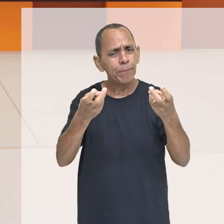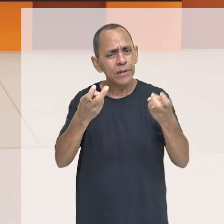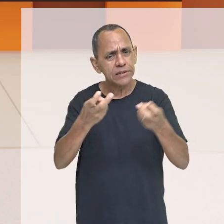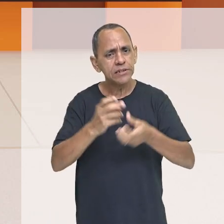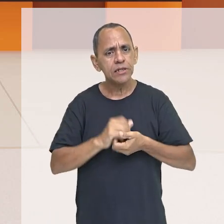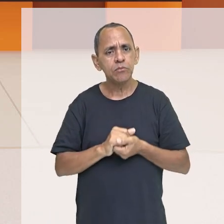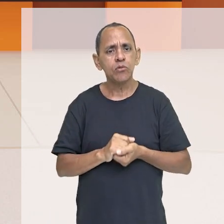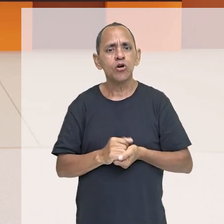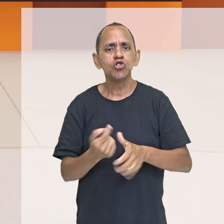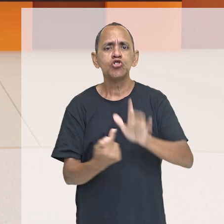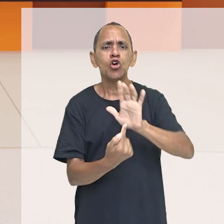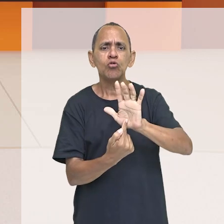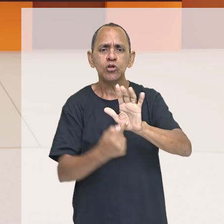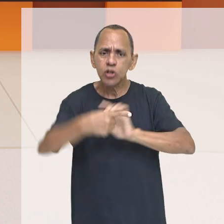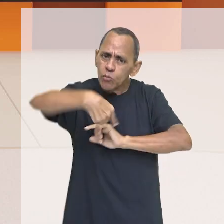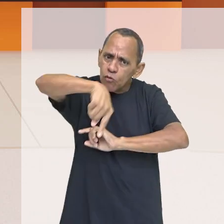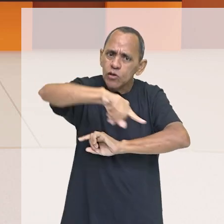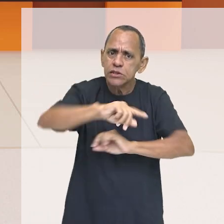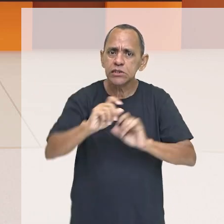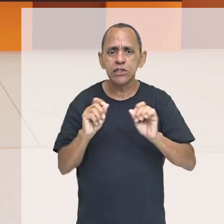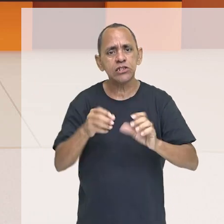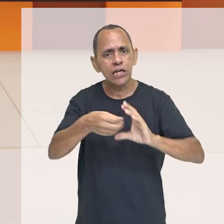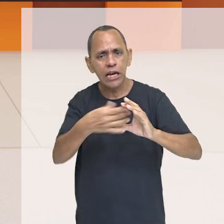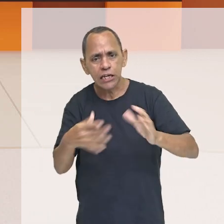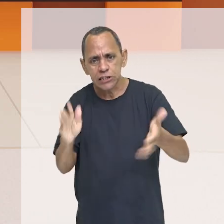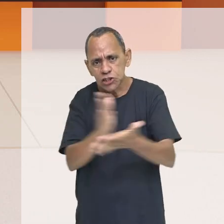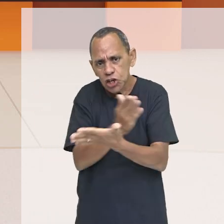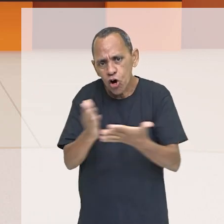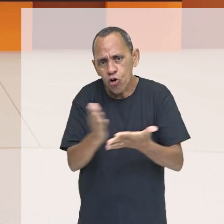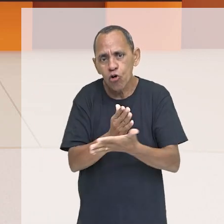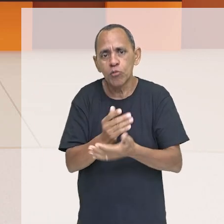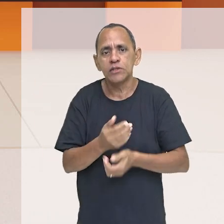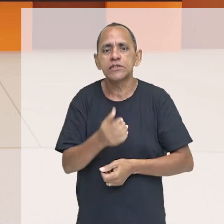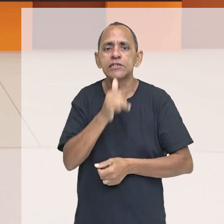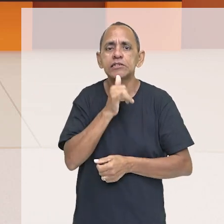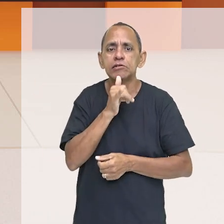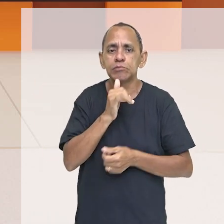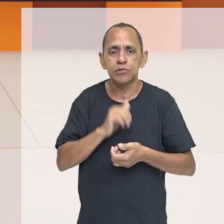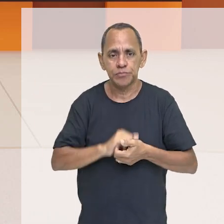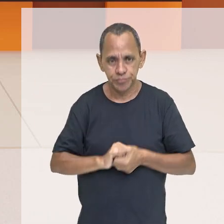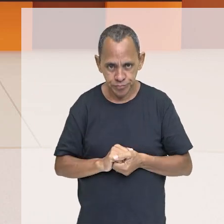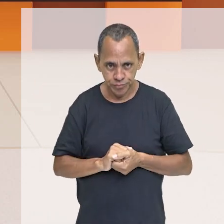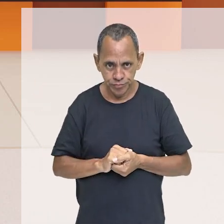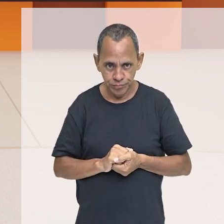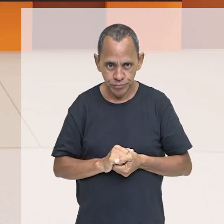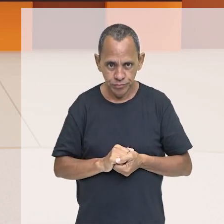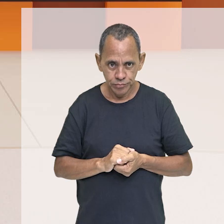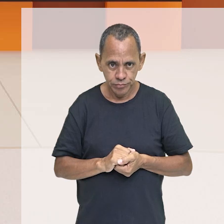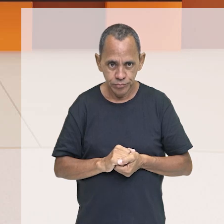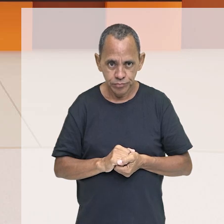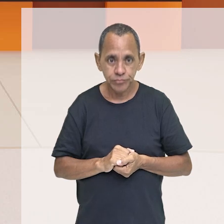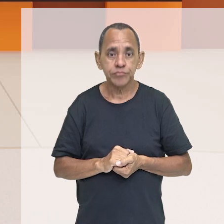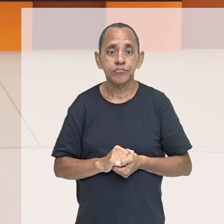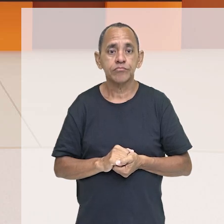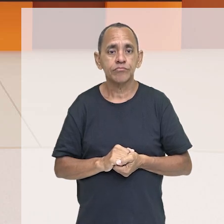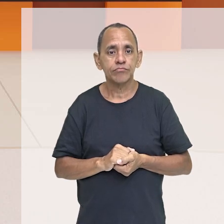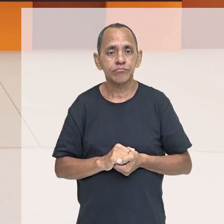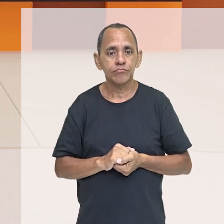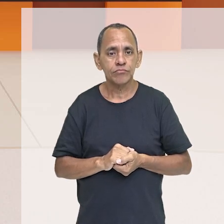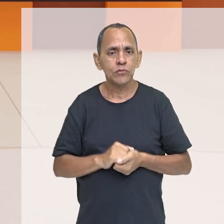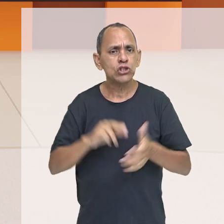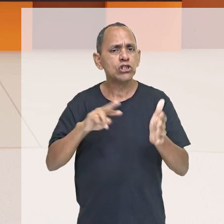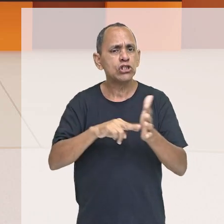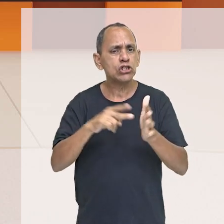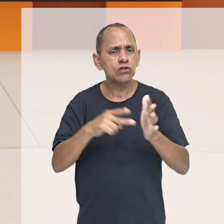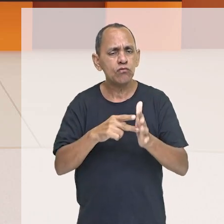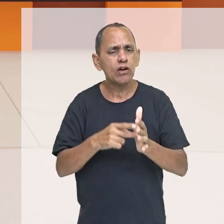trazendo para vocês algumas características, como, por exemplo, nós acabamos de falar, um sentido